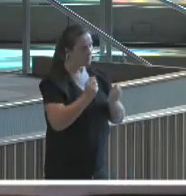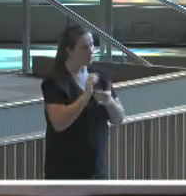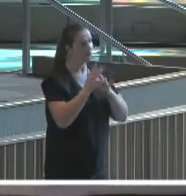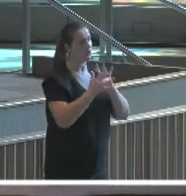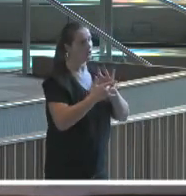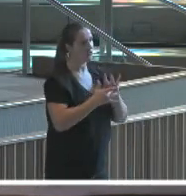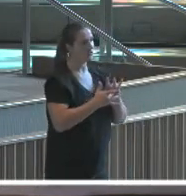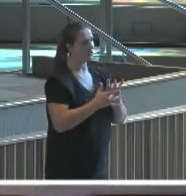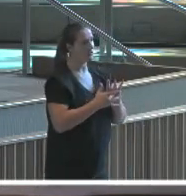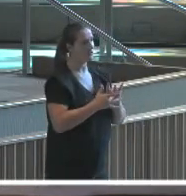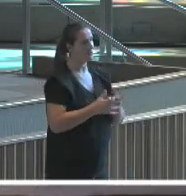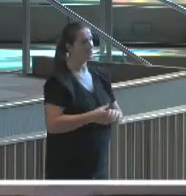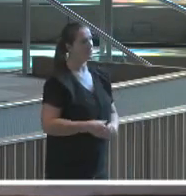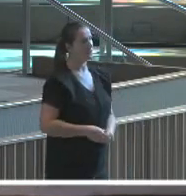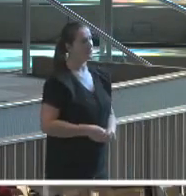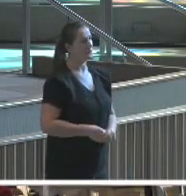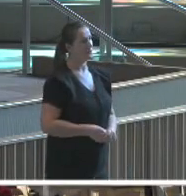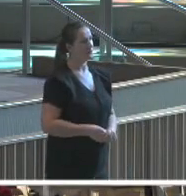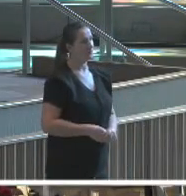Gente,